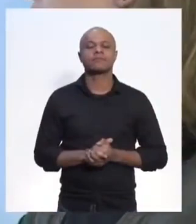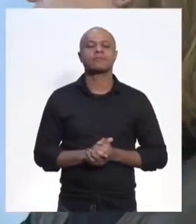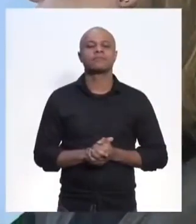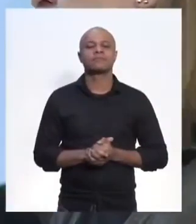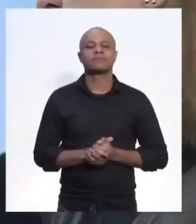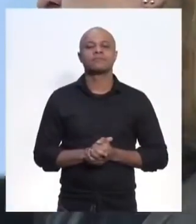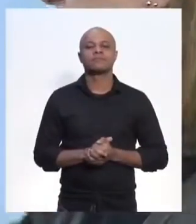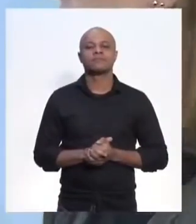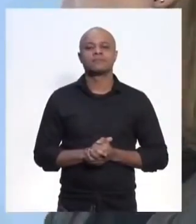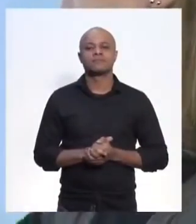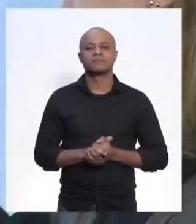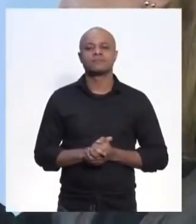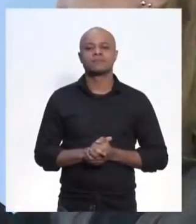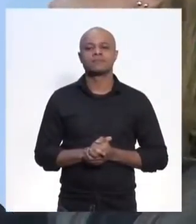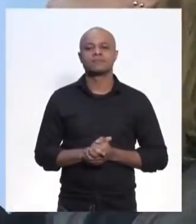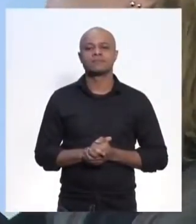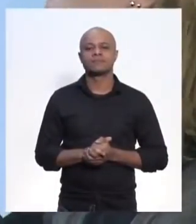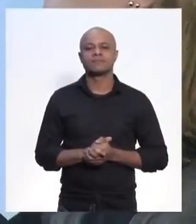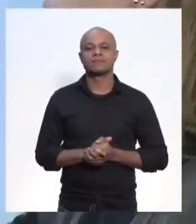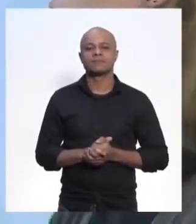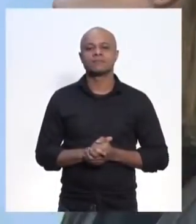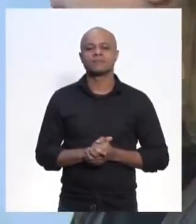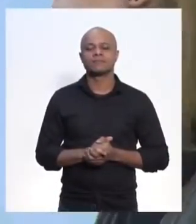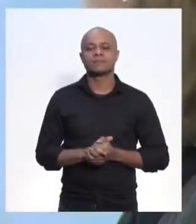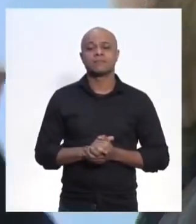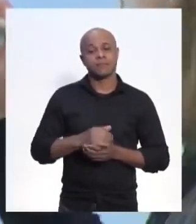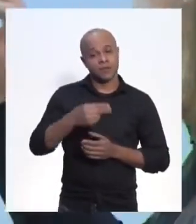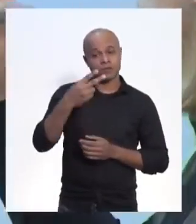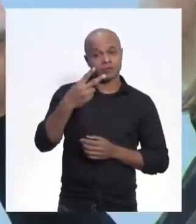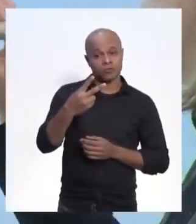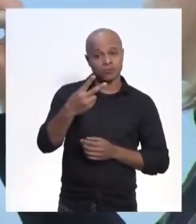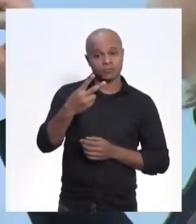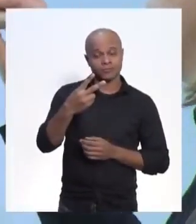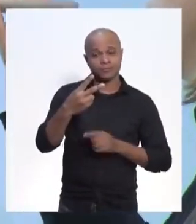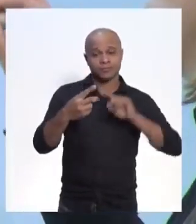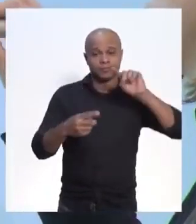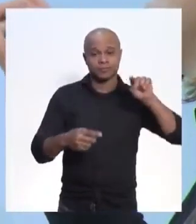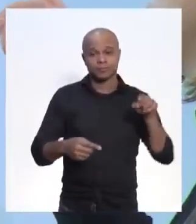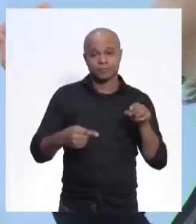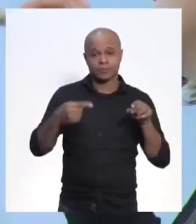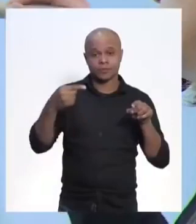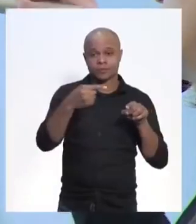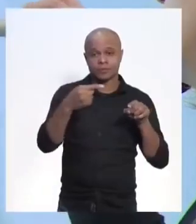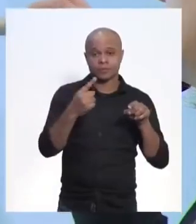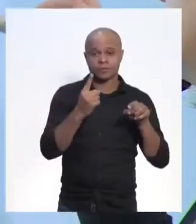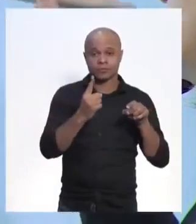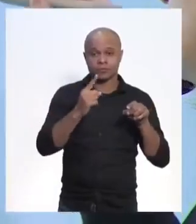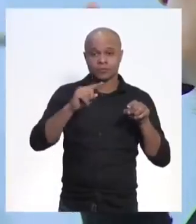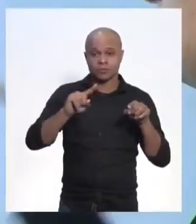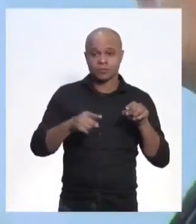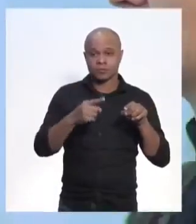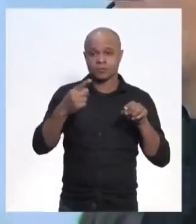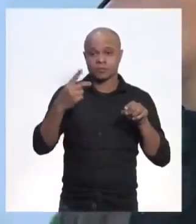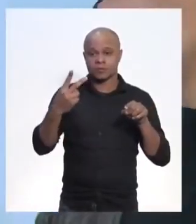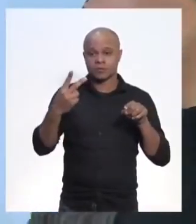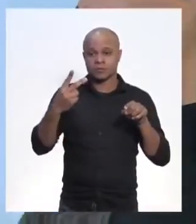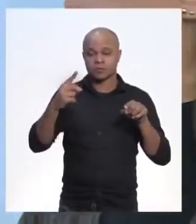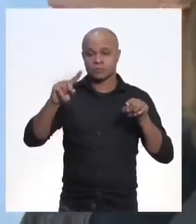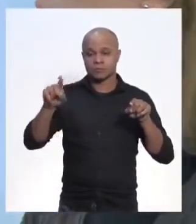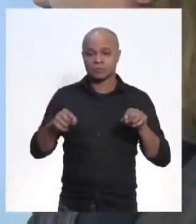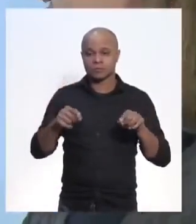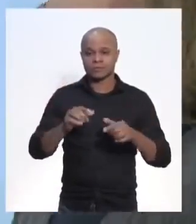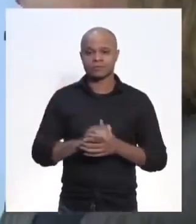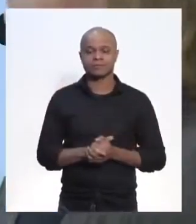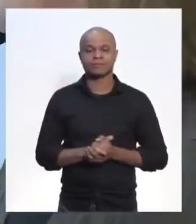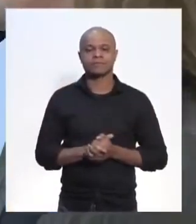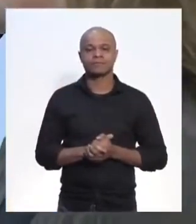2 elevado a 1, que a gente já fez a regrinha de sinal, dá o próprio 2. Formando o par -1 e 2. 2